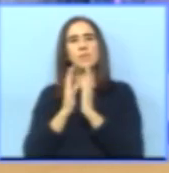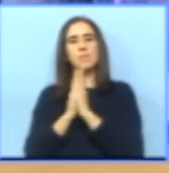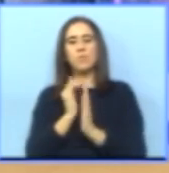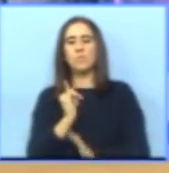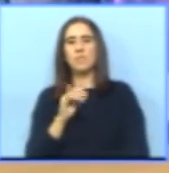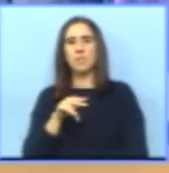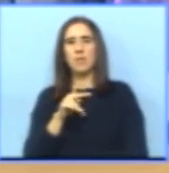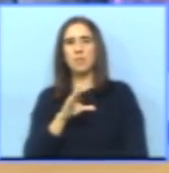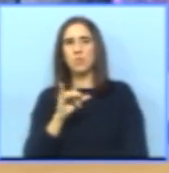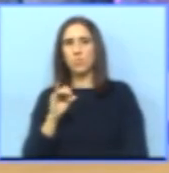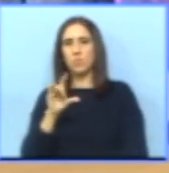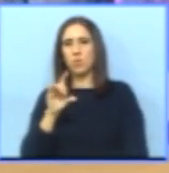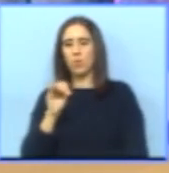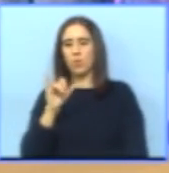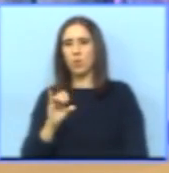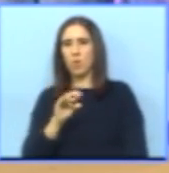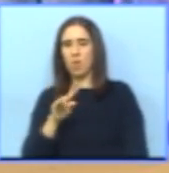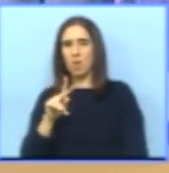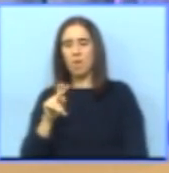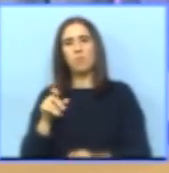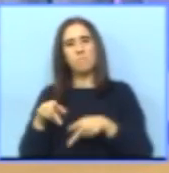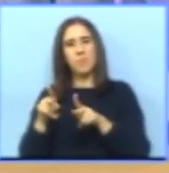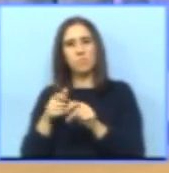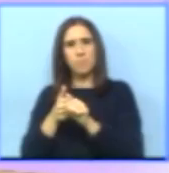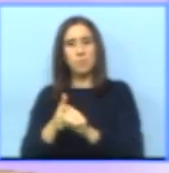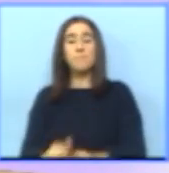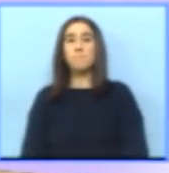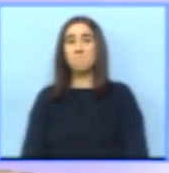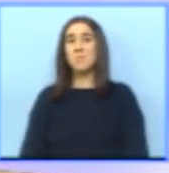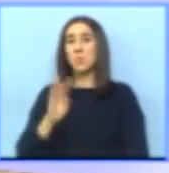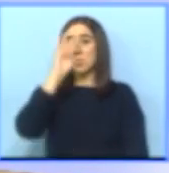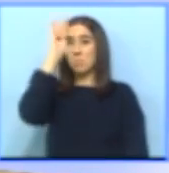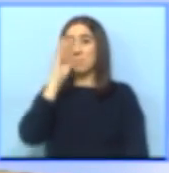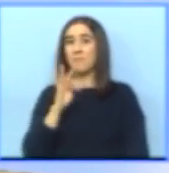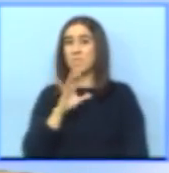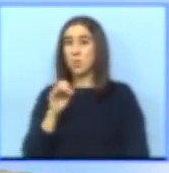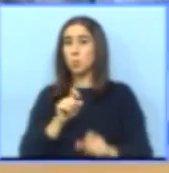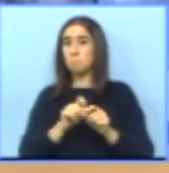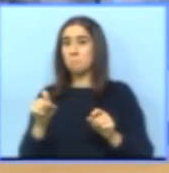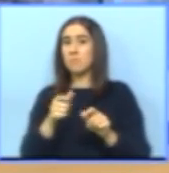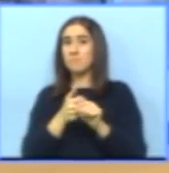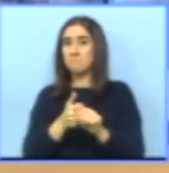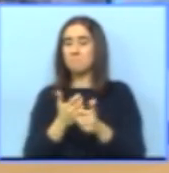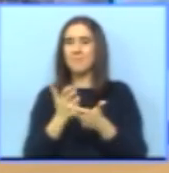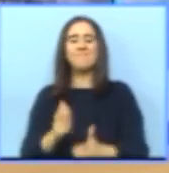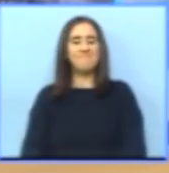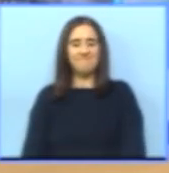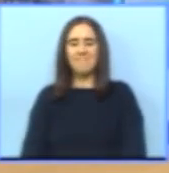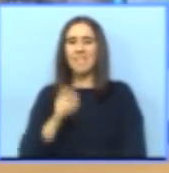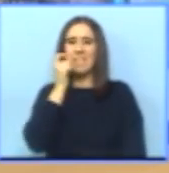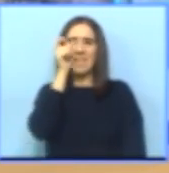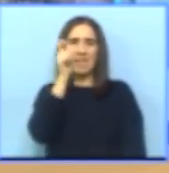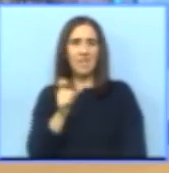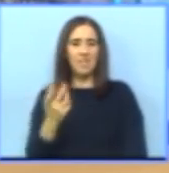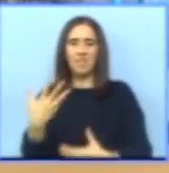Loyola, de um método muito próprio. E que, por certo, também marca este pontificado do Papa Francisco. Com certeza, ele é um jesuíta, será sempre um